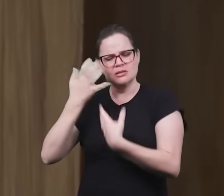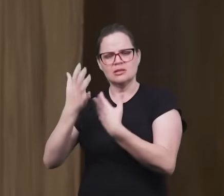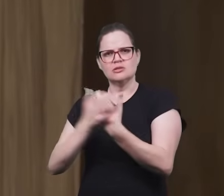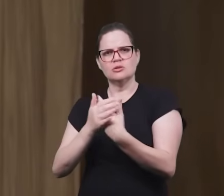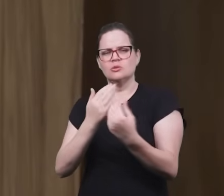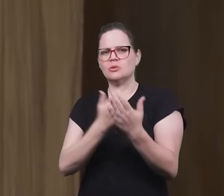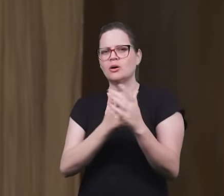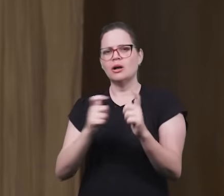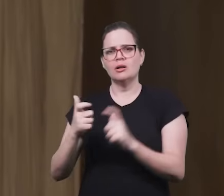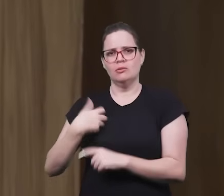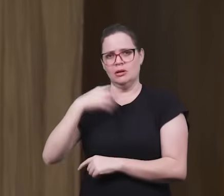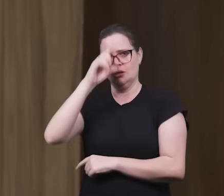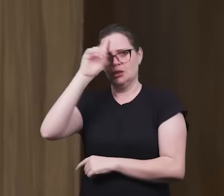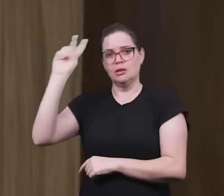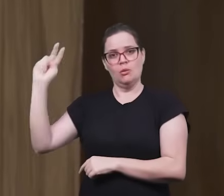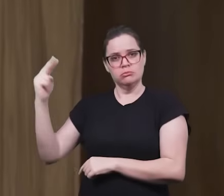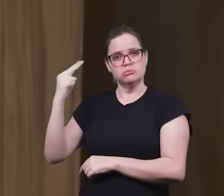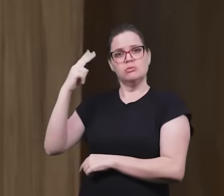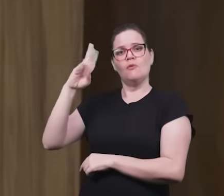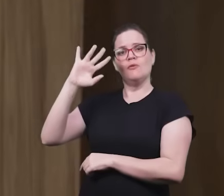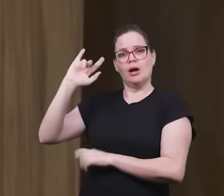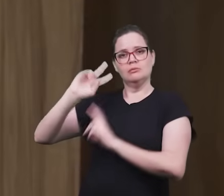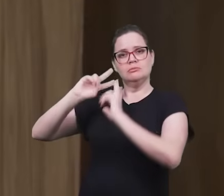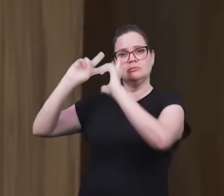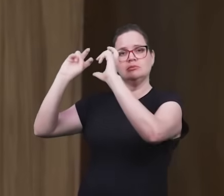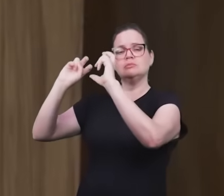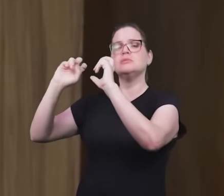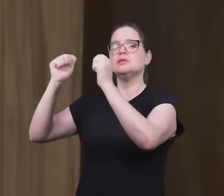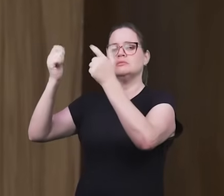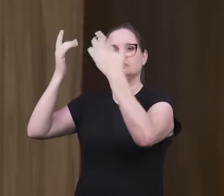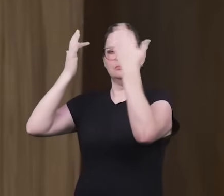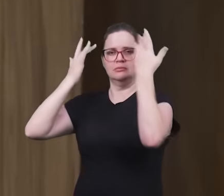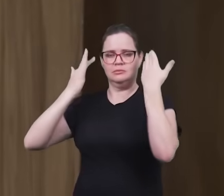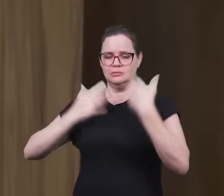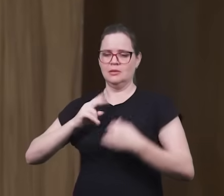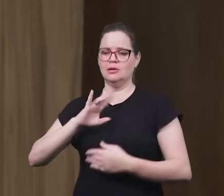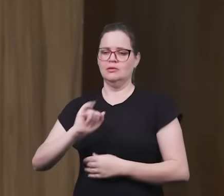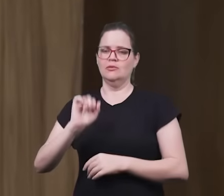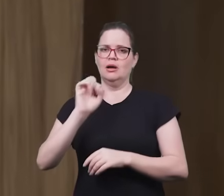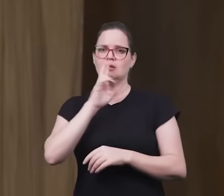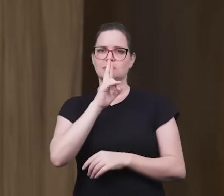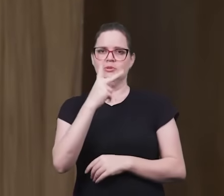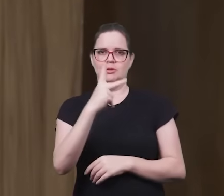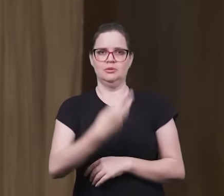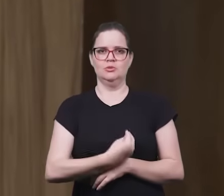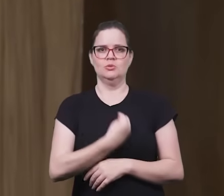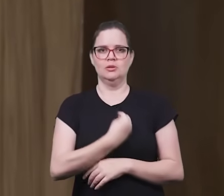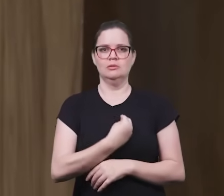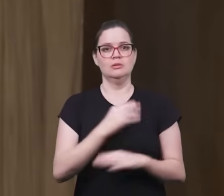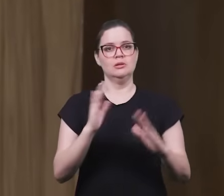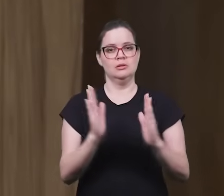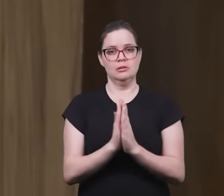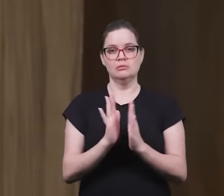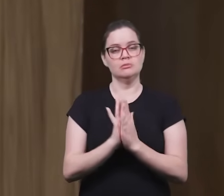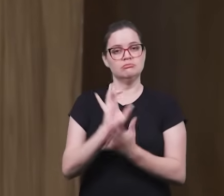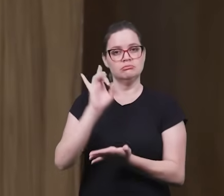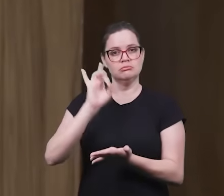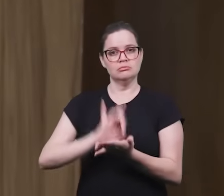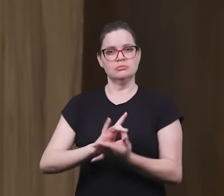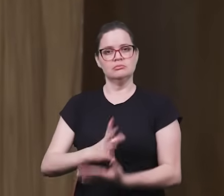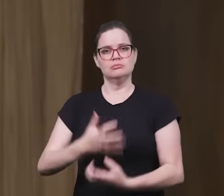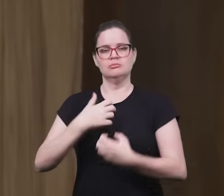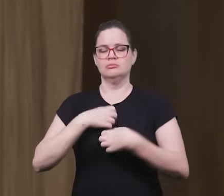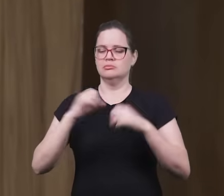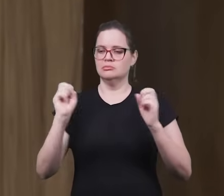qualquer lugar, que Deus irá ouvir e Deus irá agir em favor da sua vida. Essa oração sincera, ela